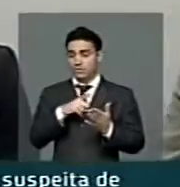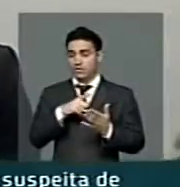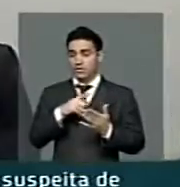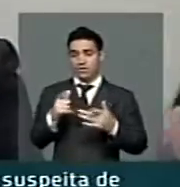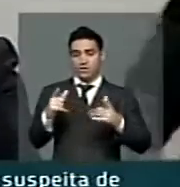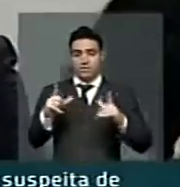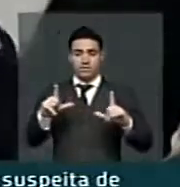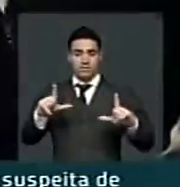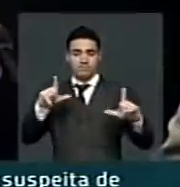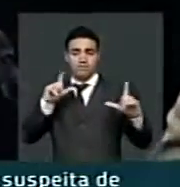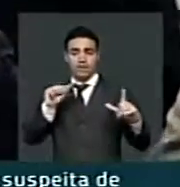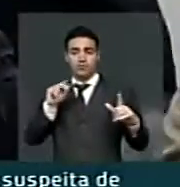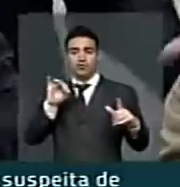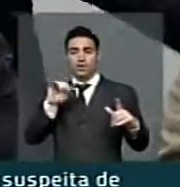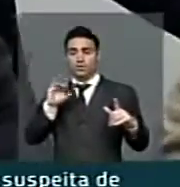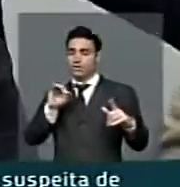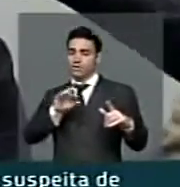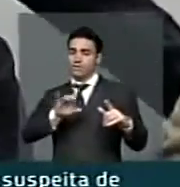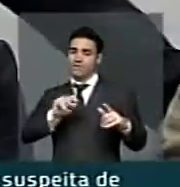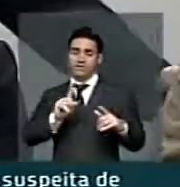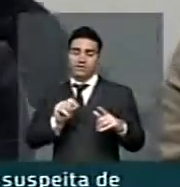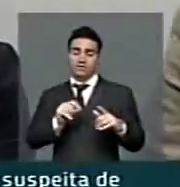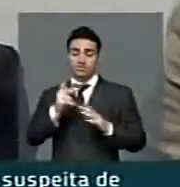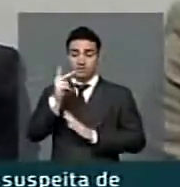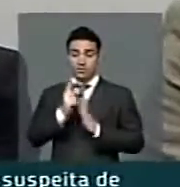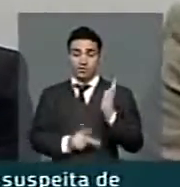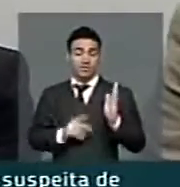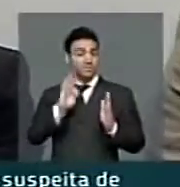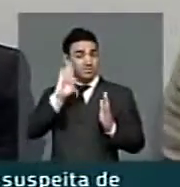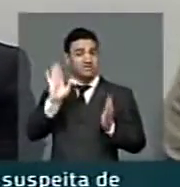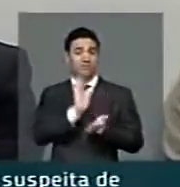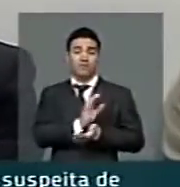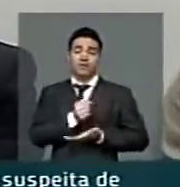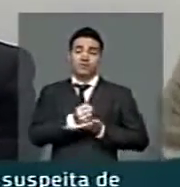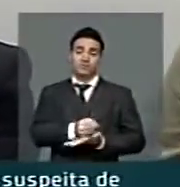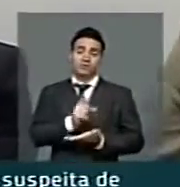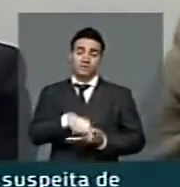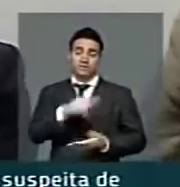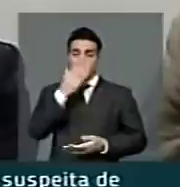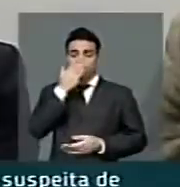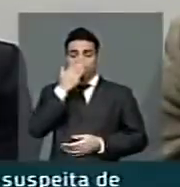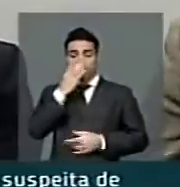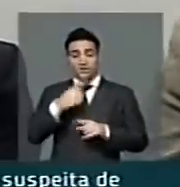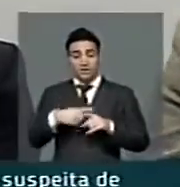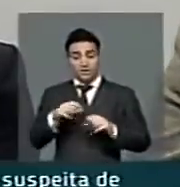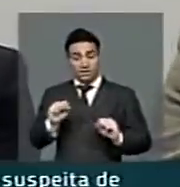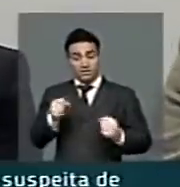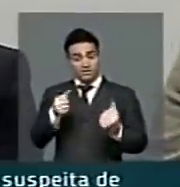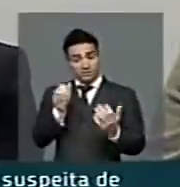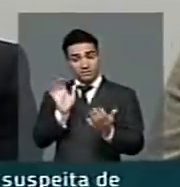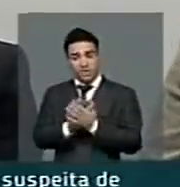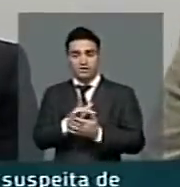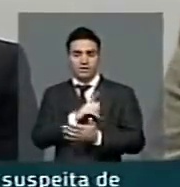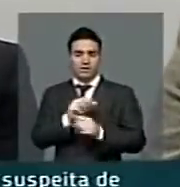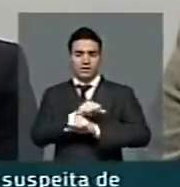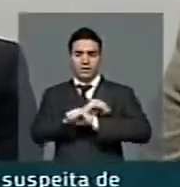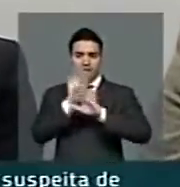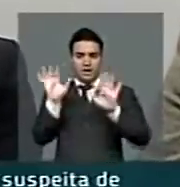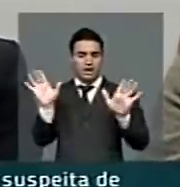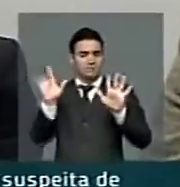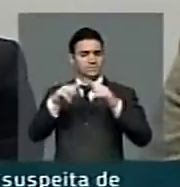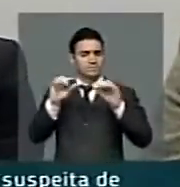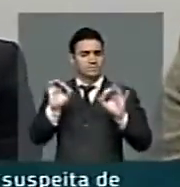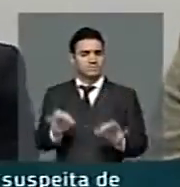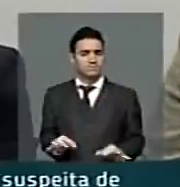verdade. O projeto visa, sobretudo, o proletariado da prostituição, na medida que enfrenta de maneira clara, honesta,